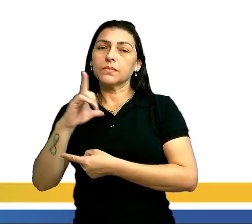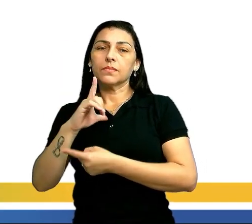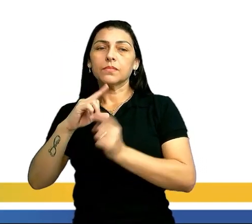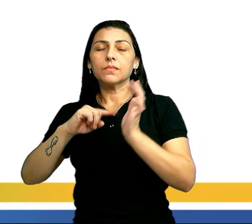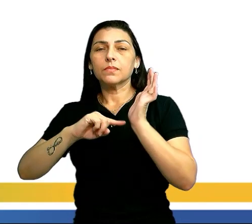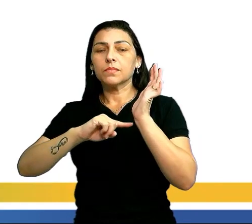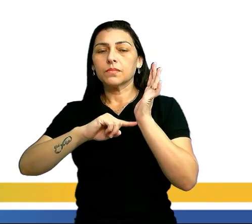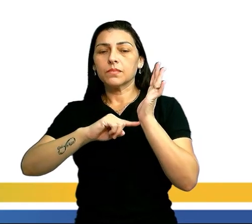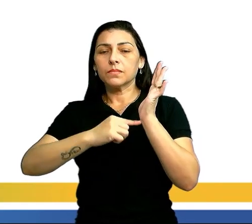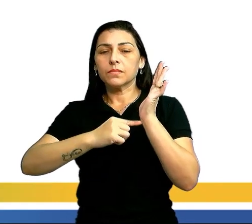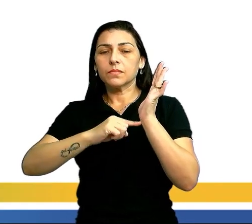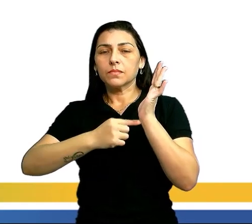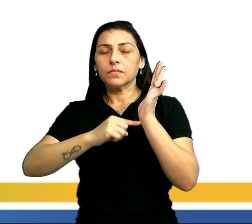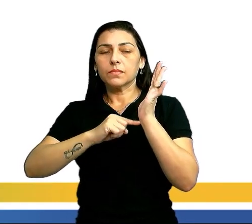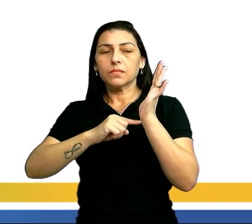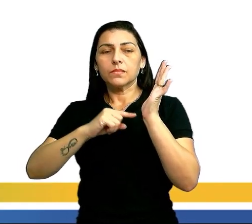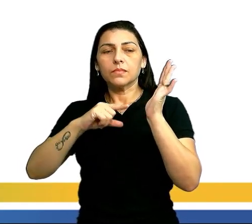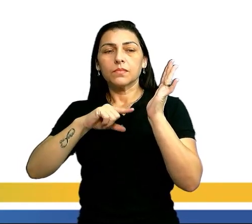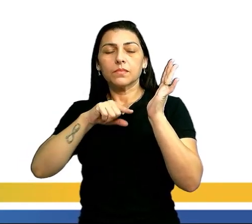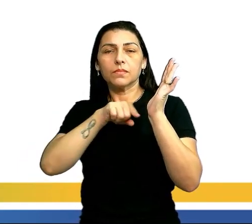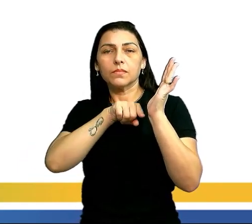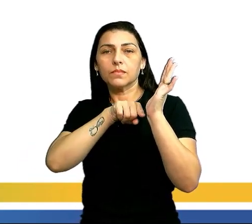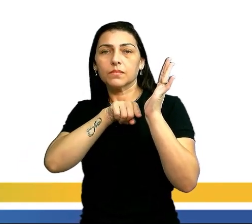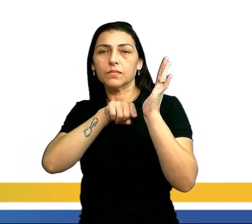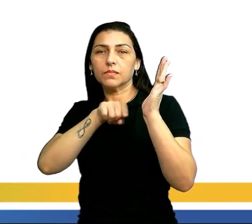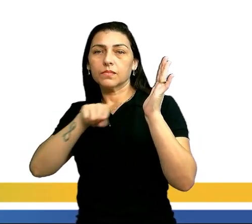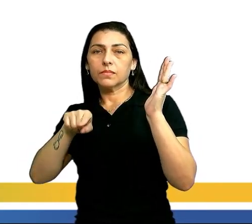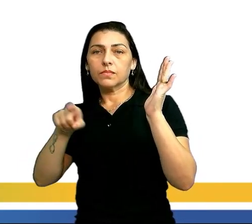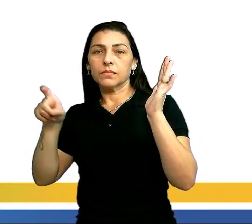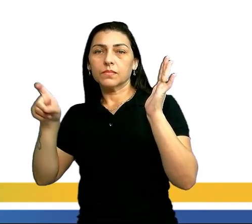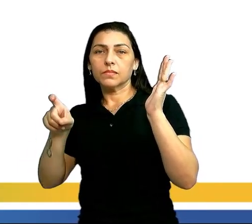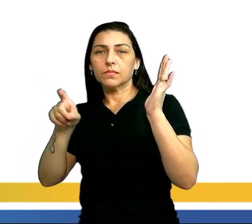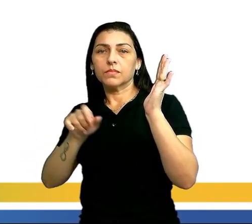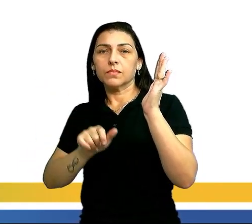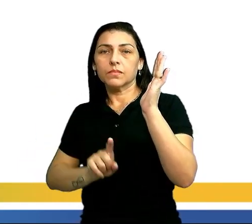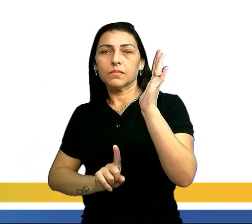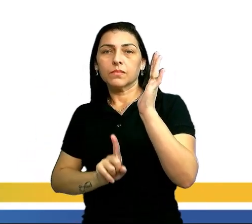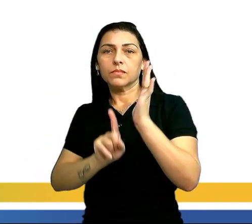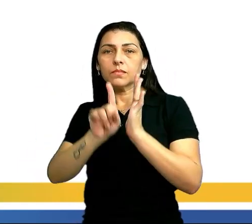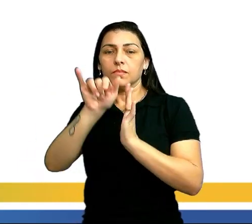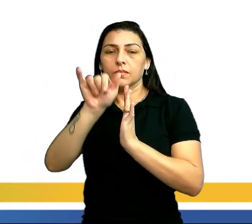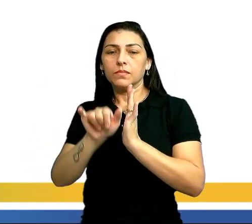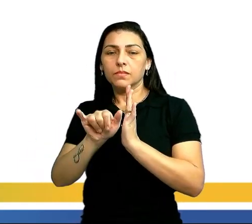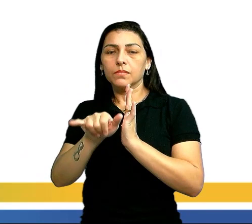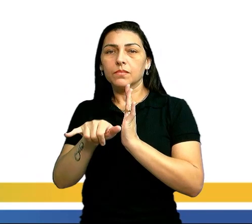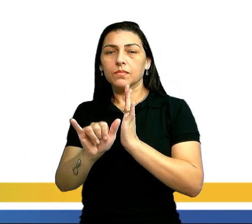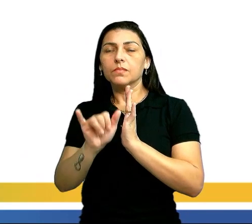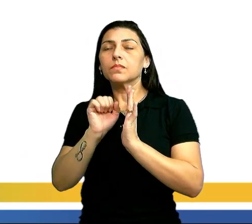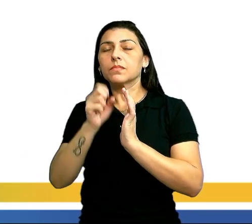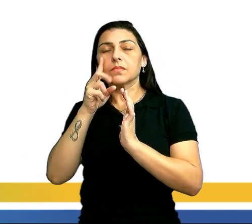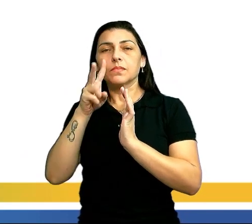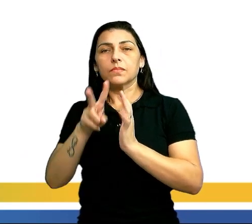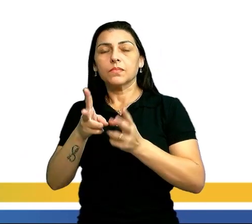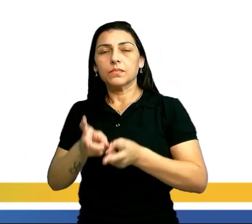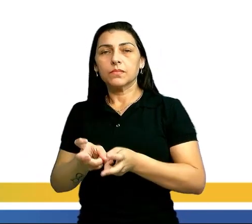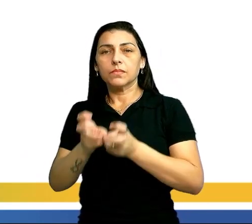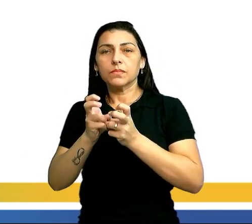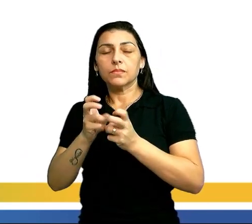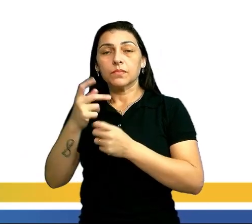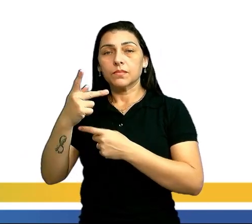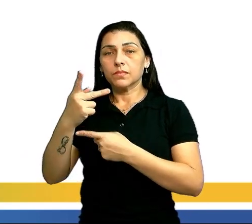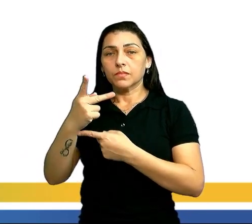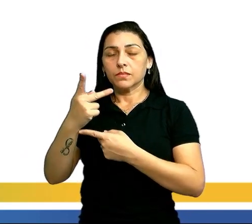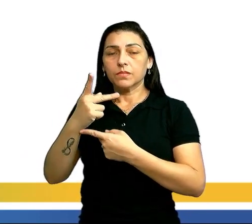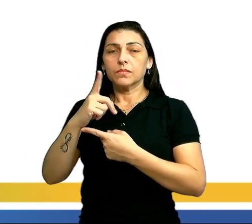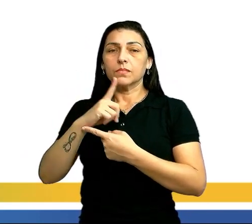ponto, ele vai ter uma coordenada em x e em y. Como você pode ver aí na imagem, o ponto P,